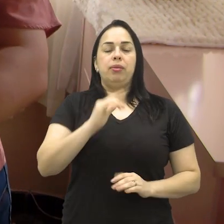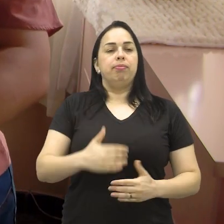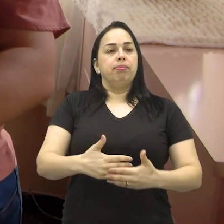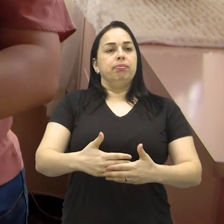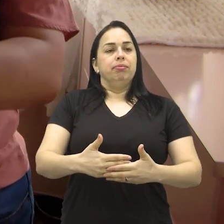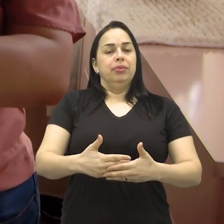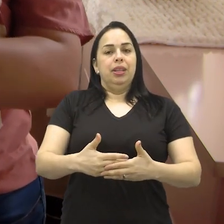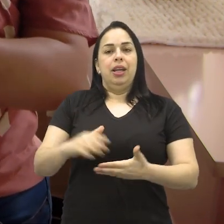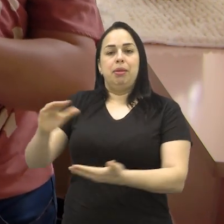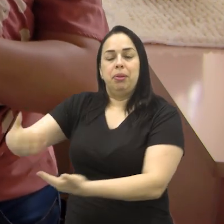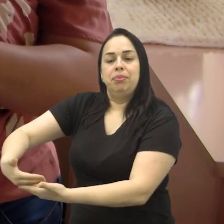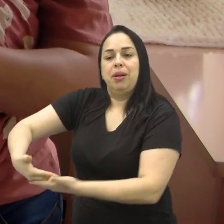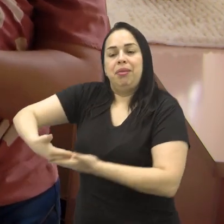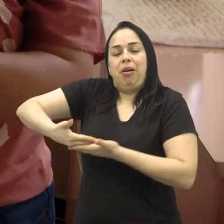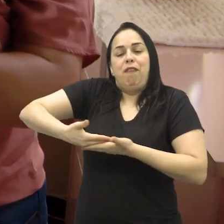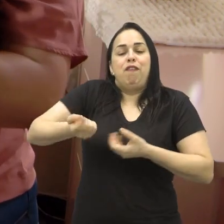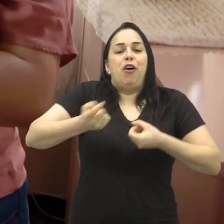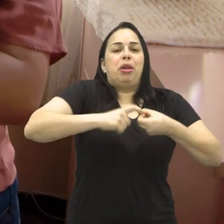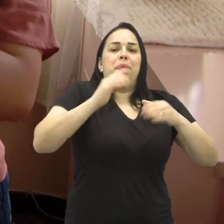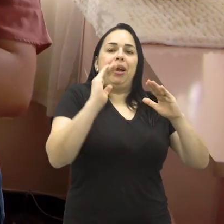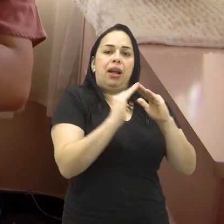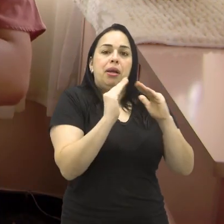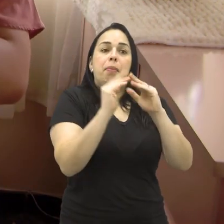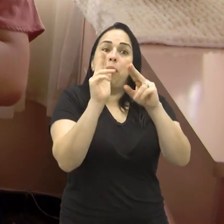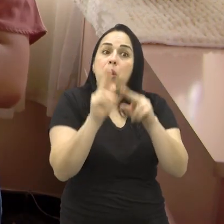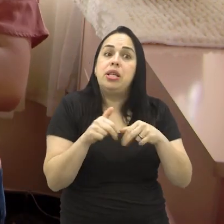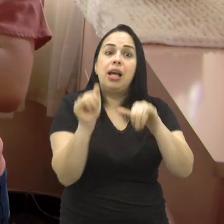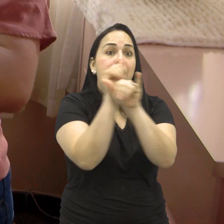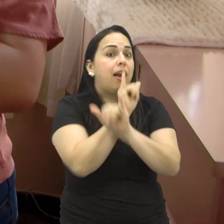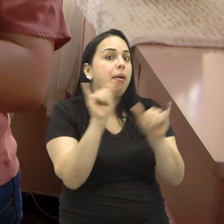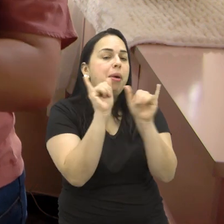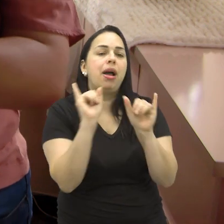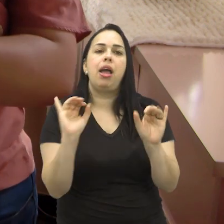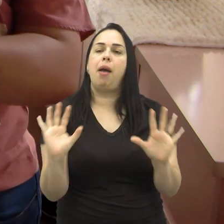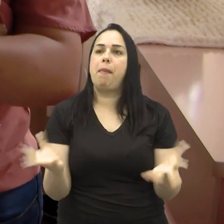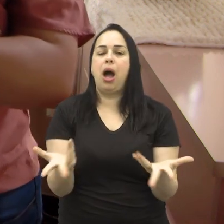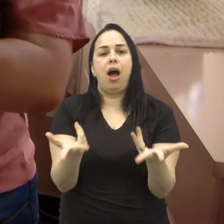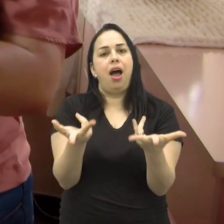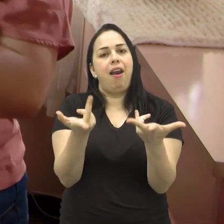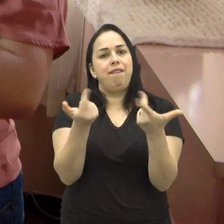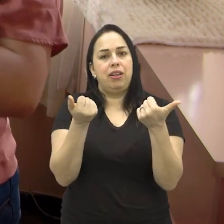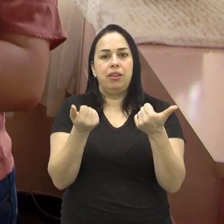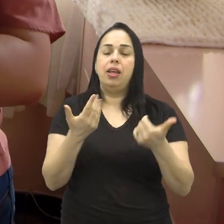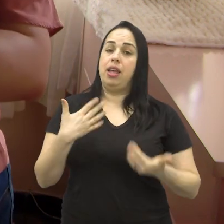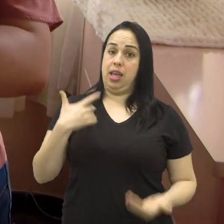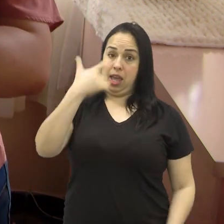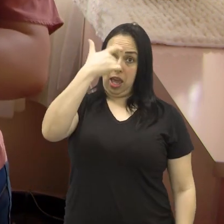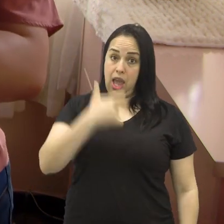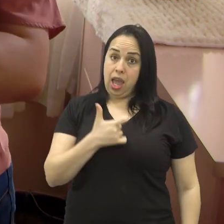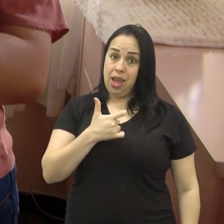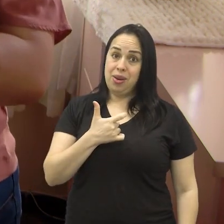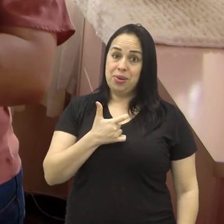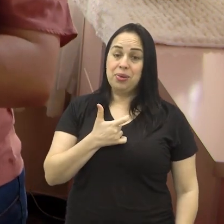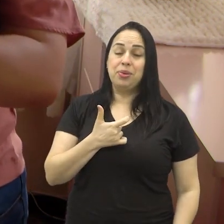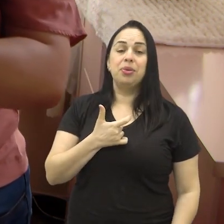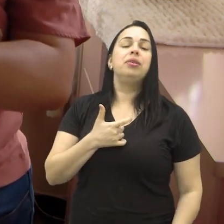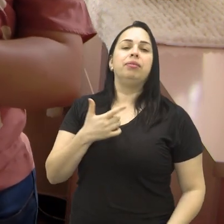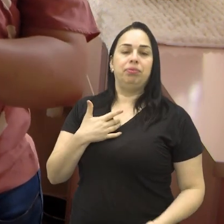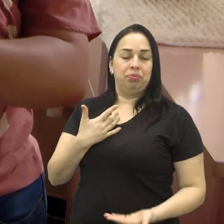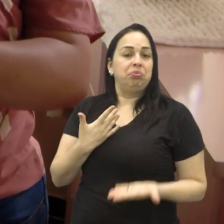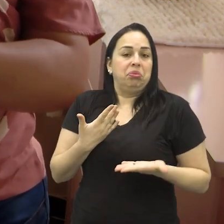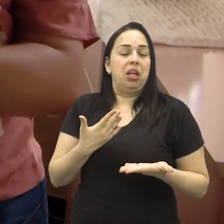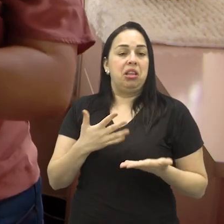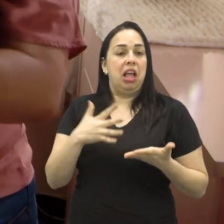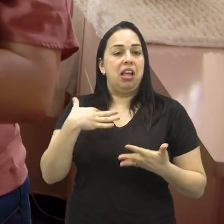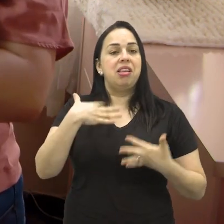tenha sucesso depois que você leve o seu filho para casa nos braços. Então, assim, essas campanhas são excelentes mesmo e eu agora, como